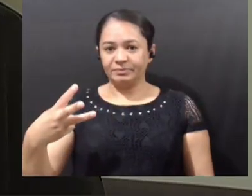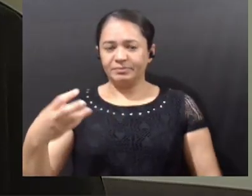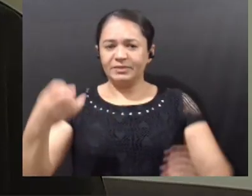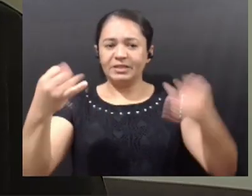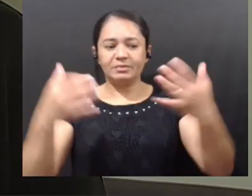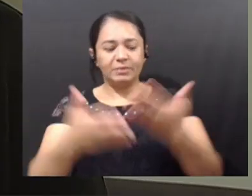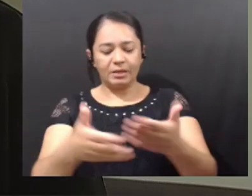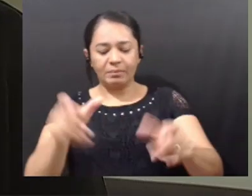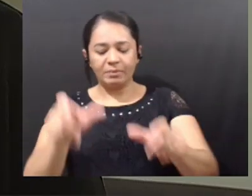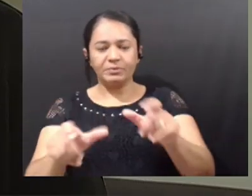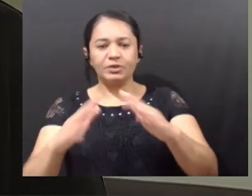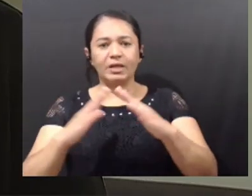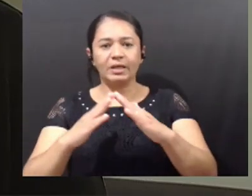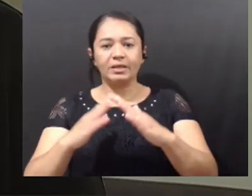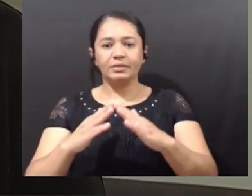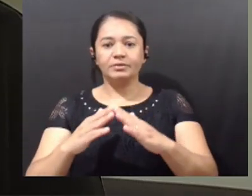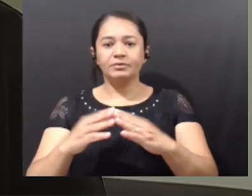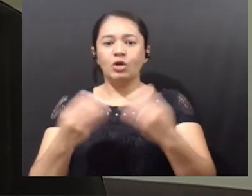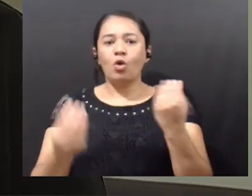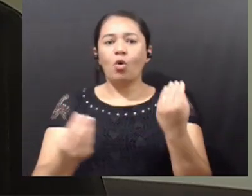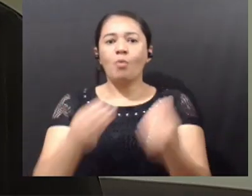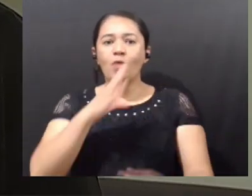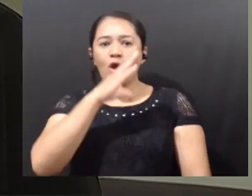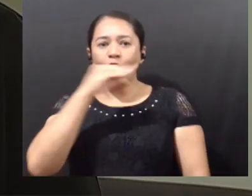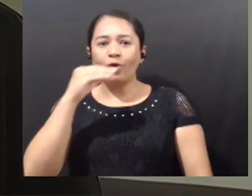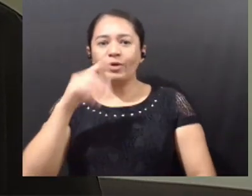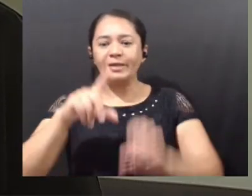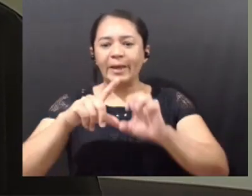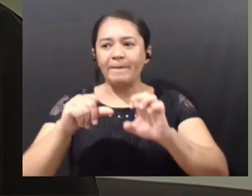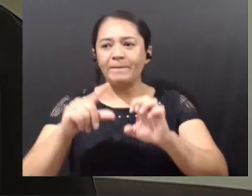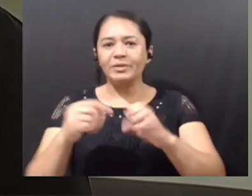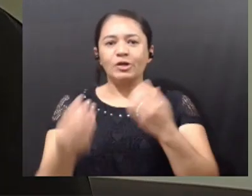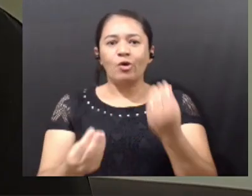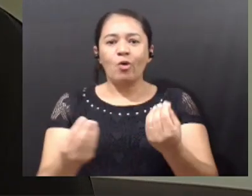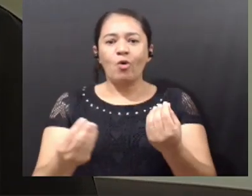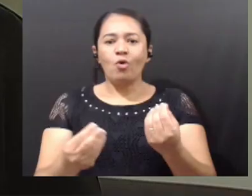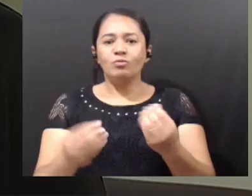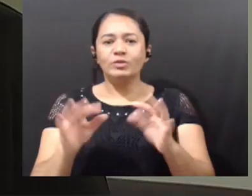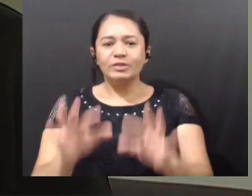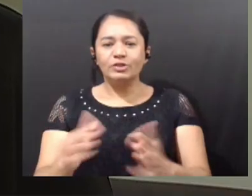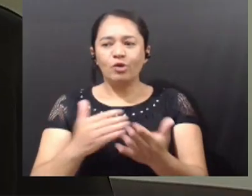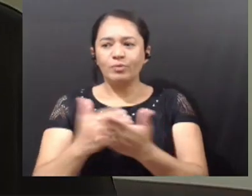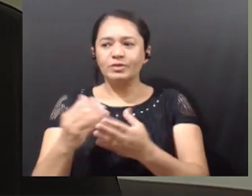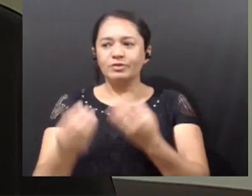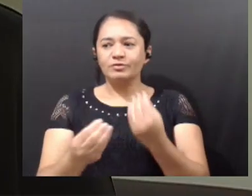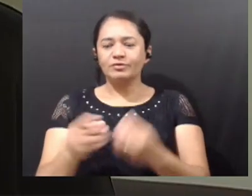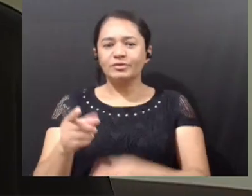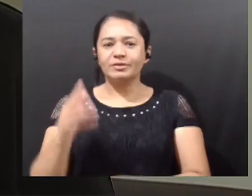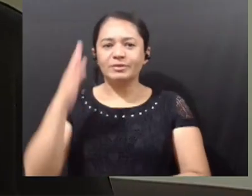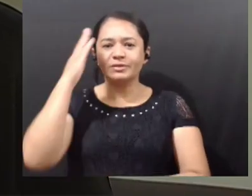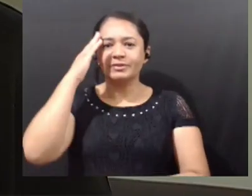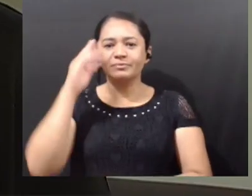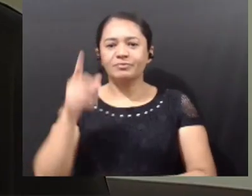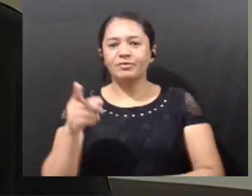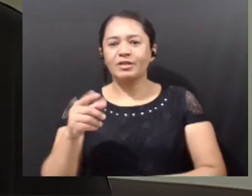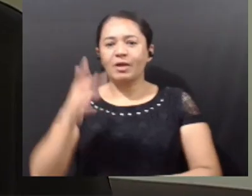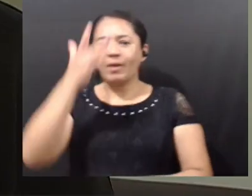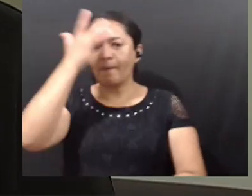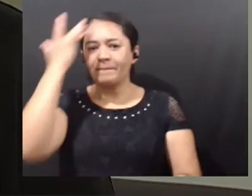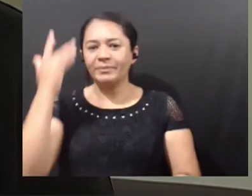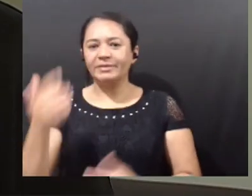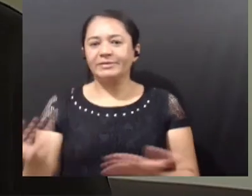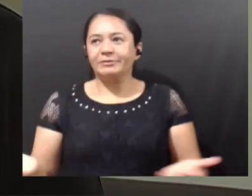é um adolescente empreender, como foi isso? Você sabe que você é alguém fora da curva quando a gente pensa